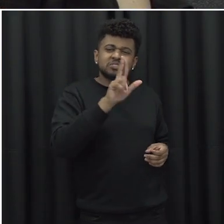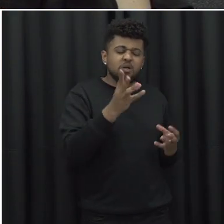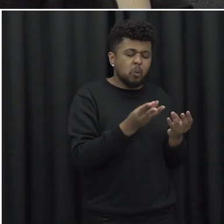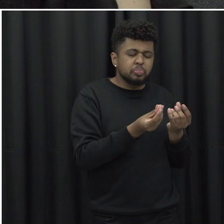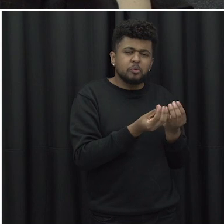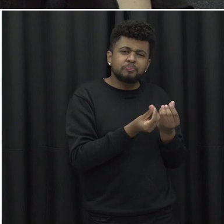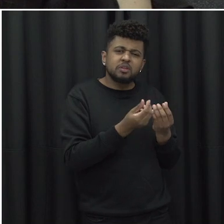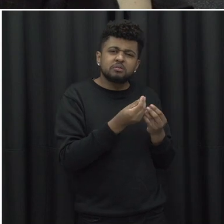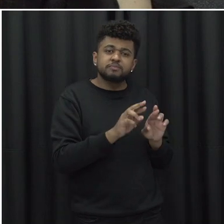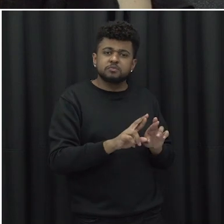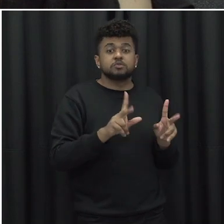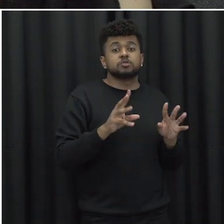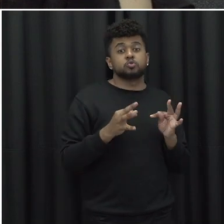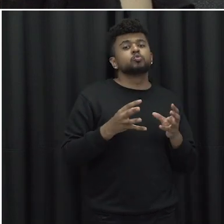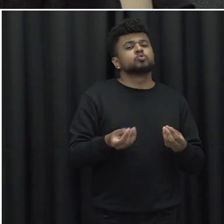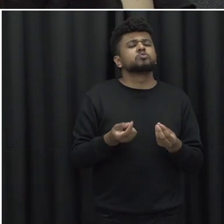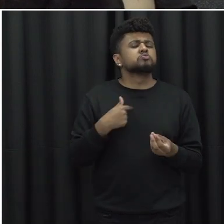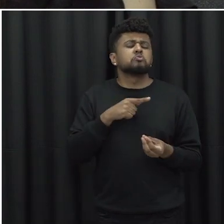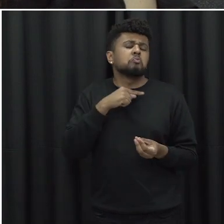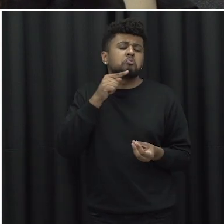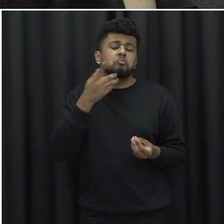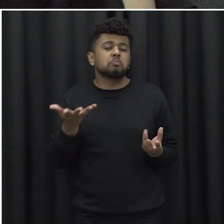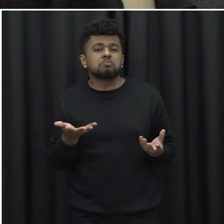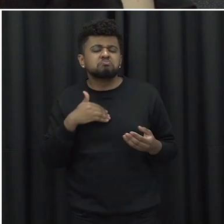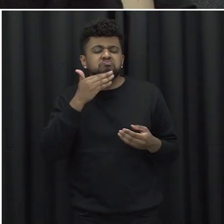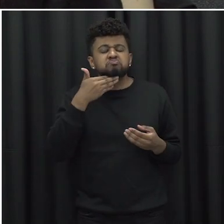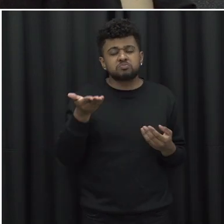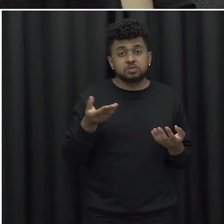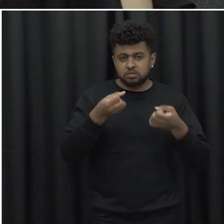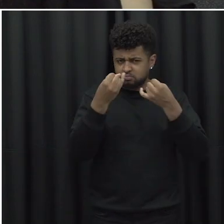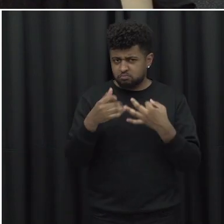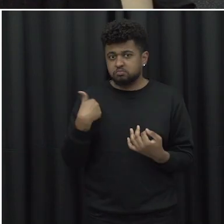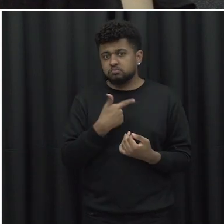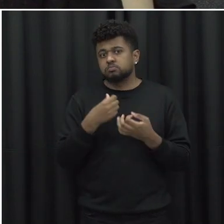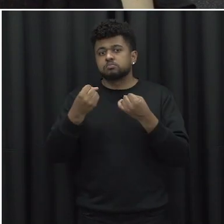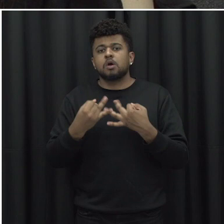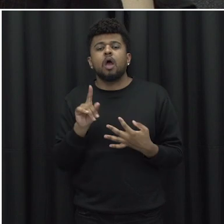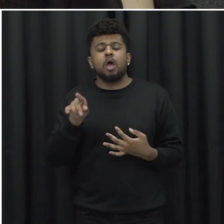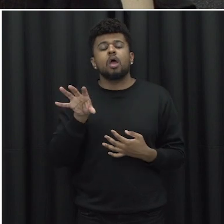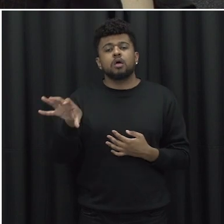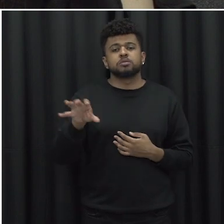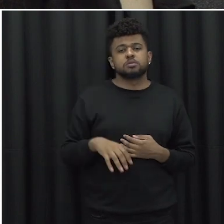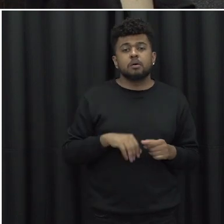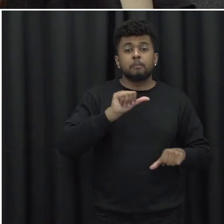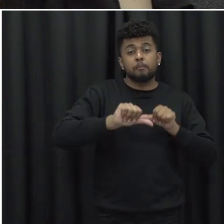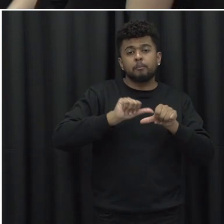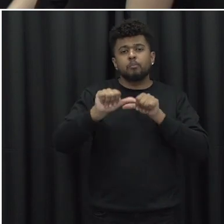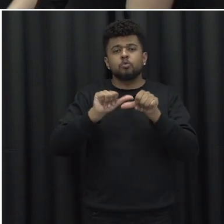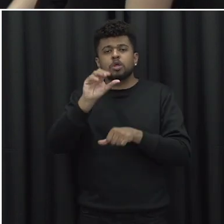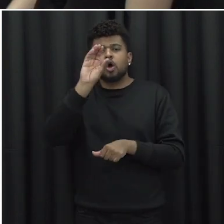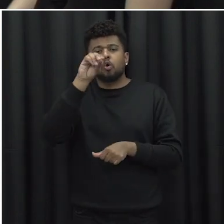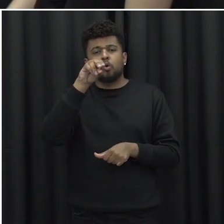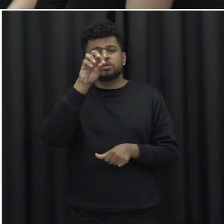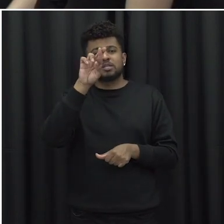a viscosidade é diferente, tudo isso daí, e não funcionou. Então, assim, a explicação que a gente dá é essa alteração